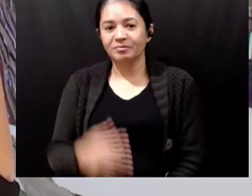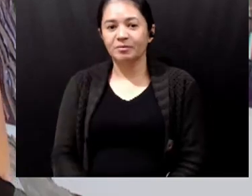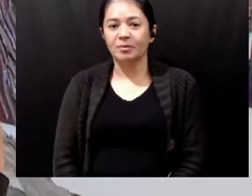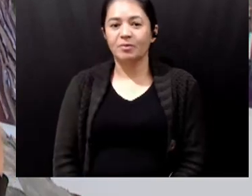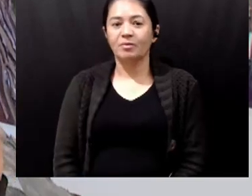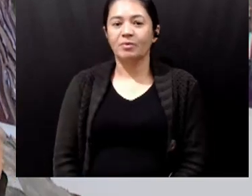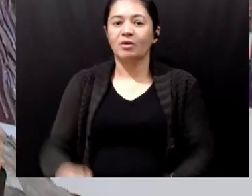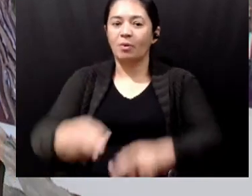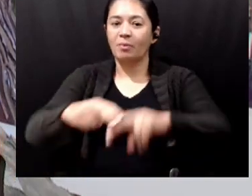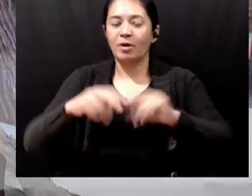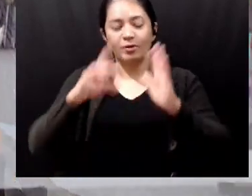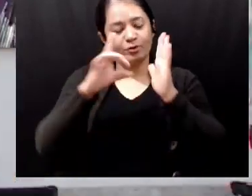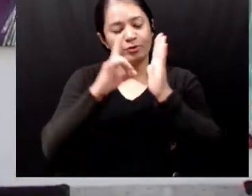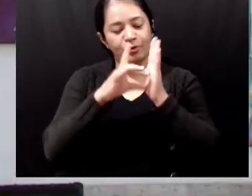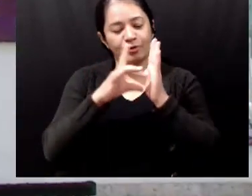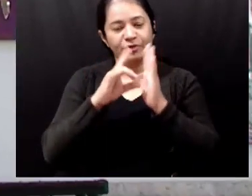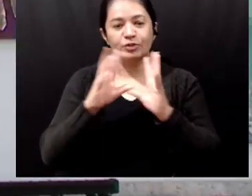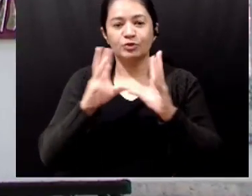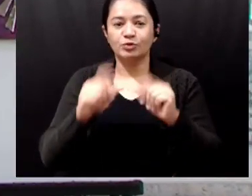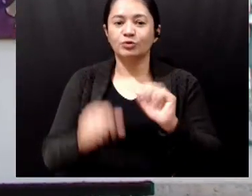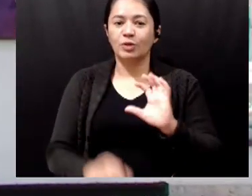Tudo Acontece também é um